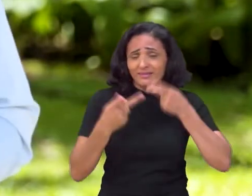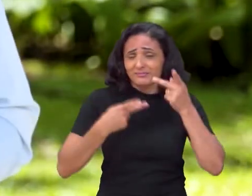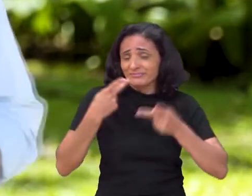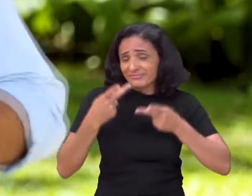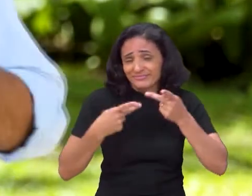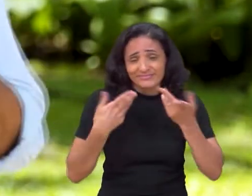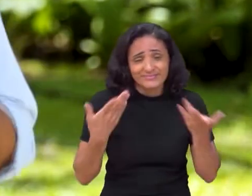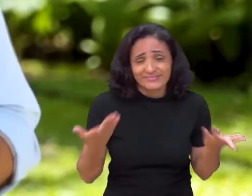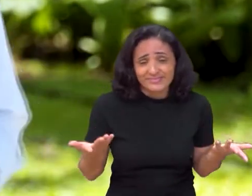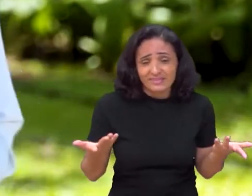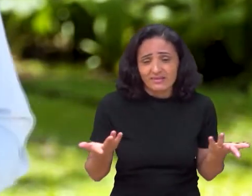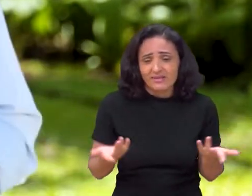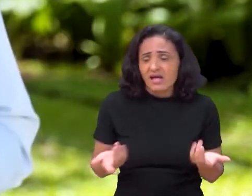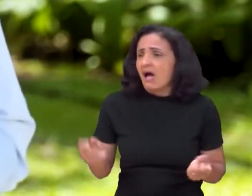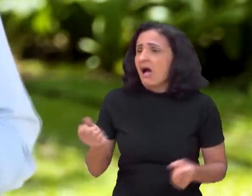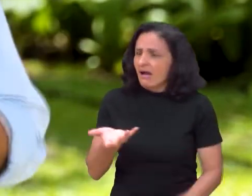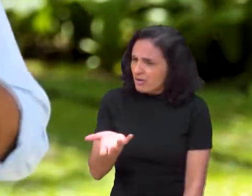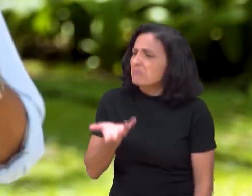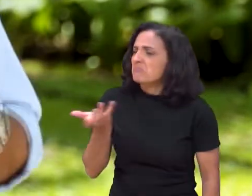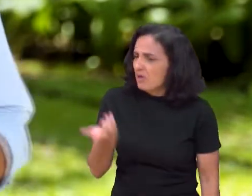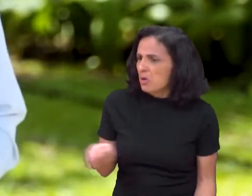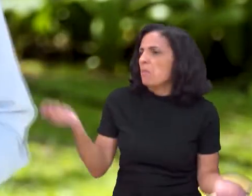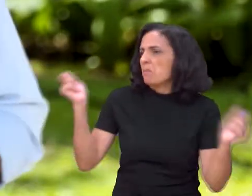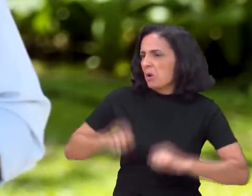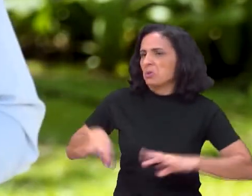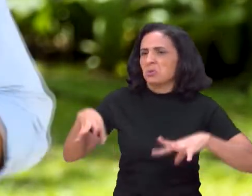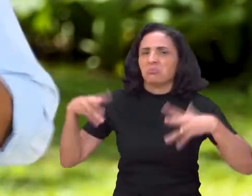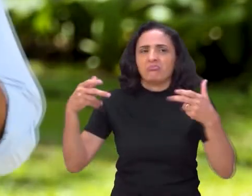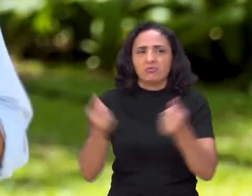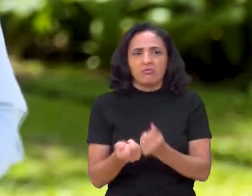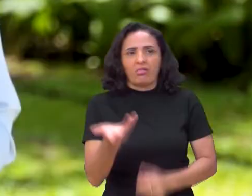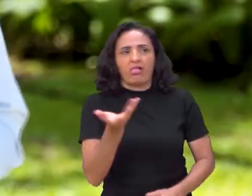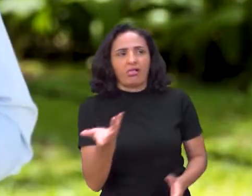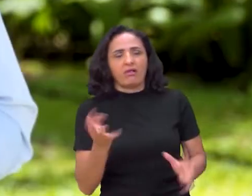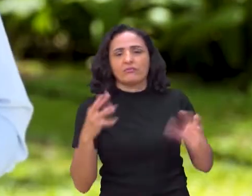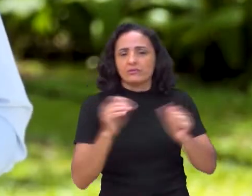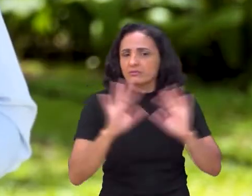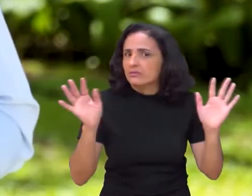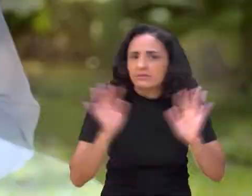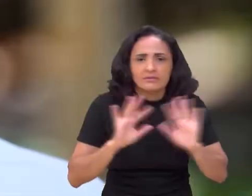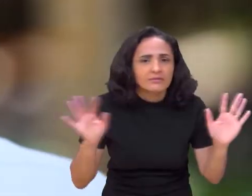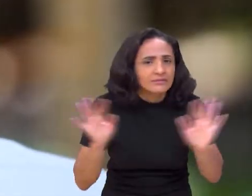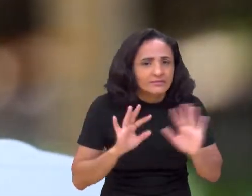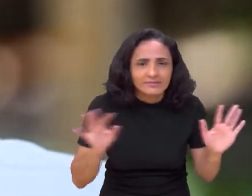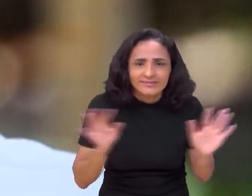não é? Eu faço o que eu quero, eu faço como eu quero, eu faço quando eu quero.